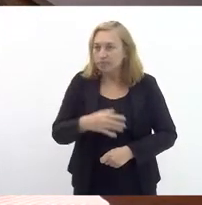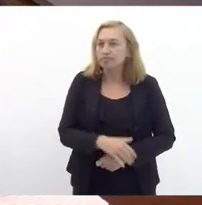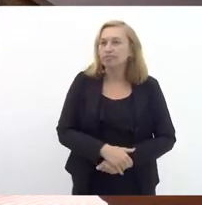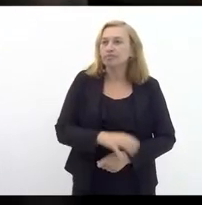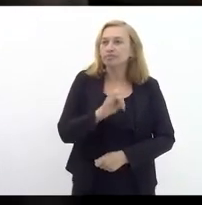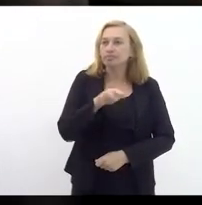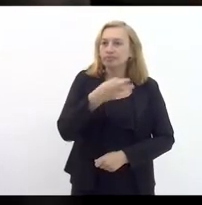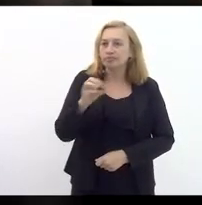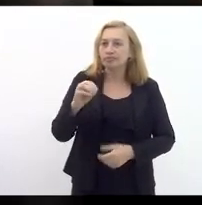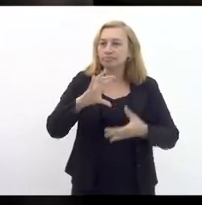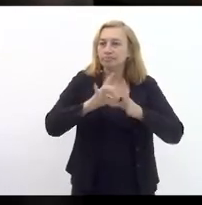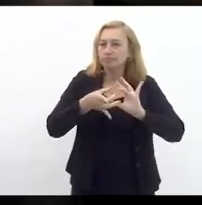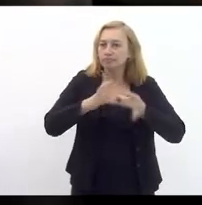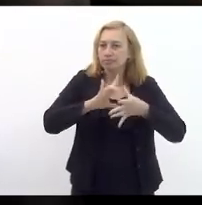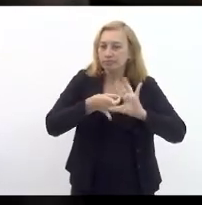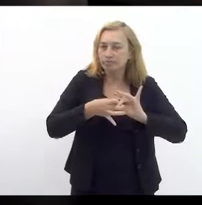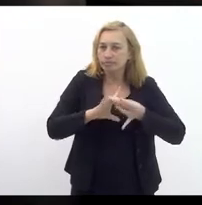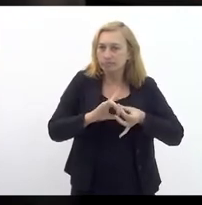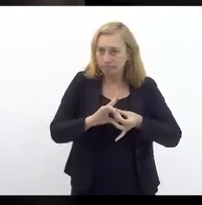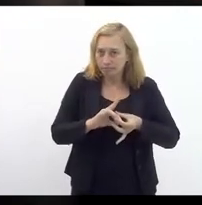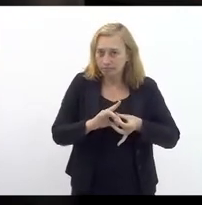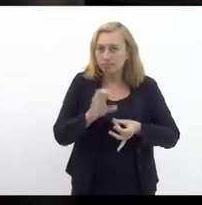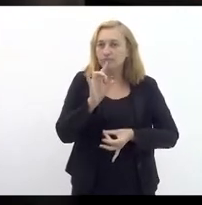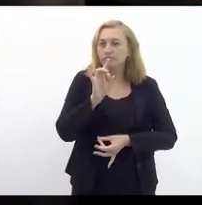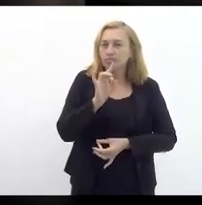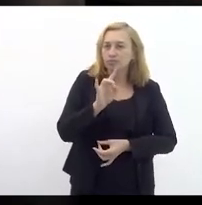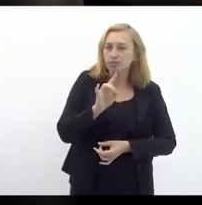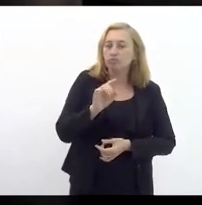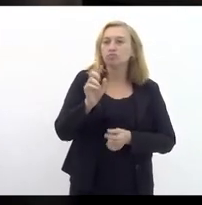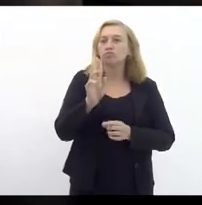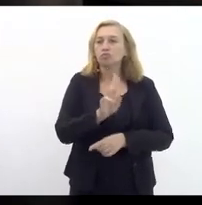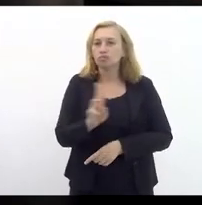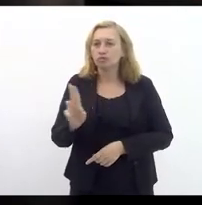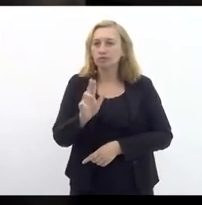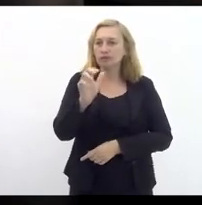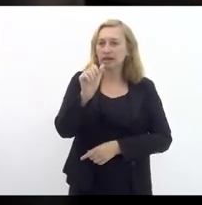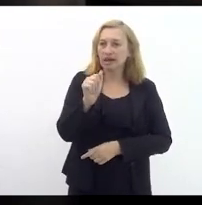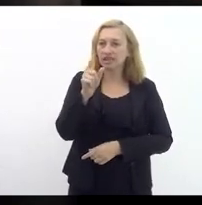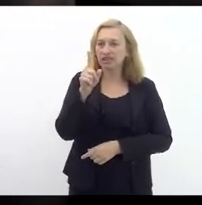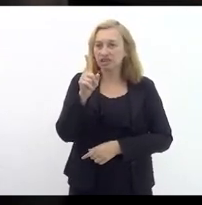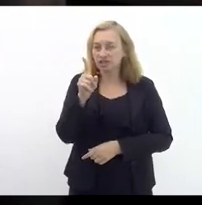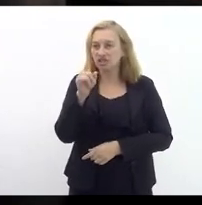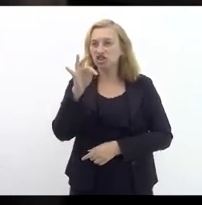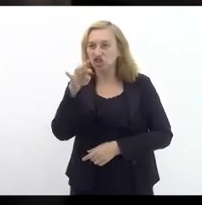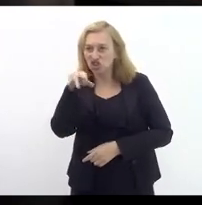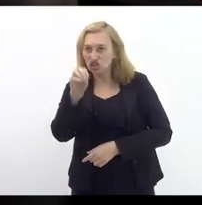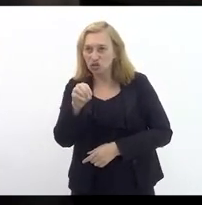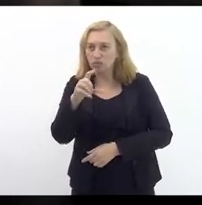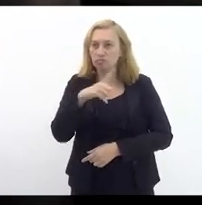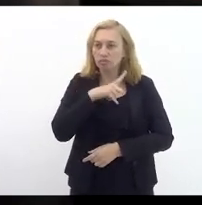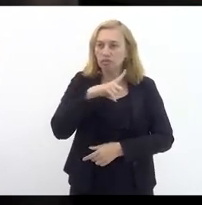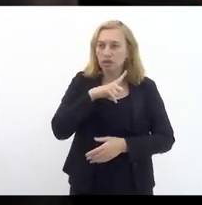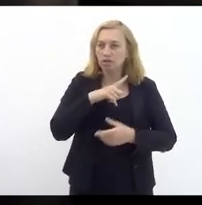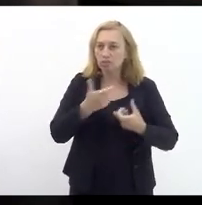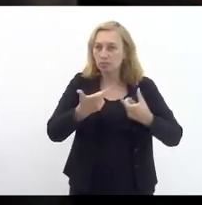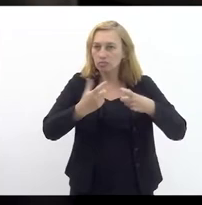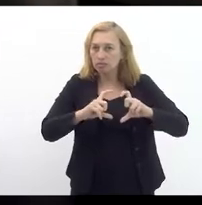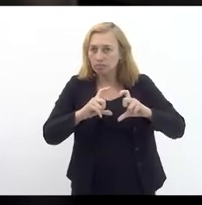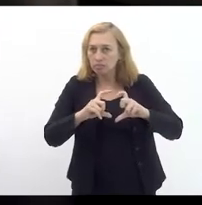estações olímpicas. E o nono aditivo, conforme a Getrans já disse, tem uma cláusula